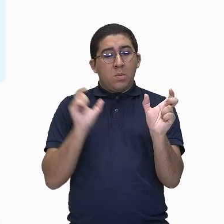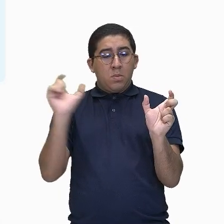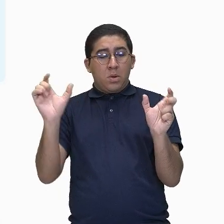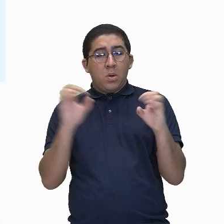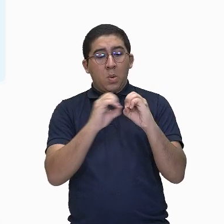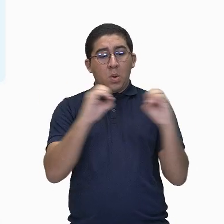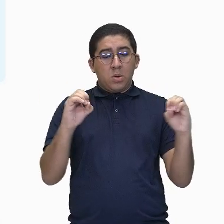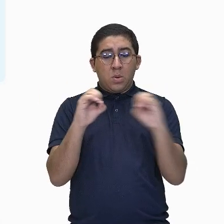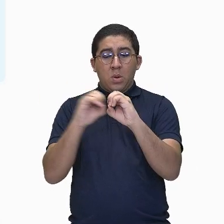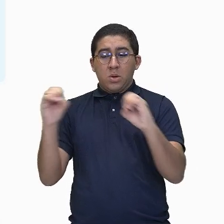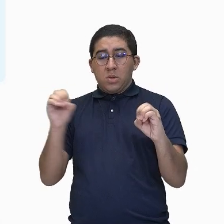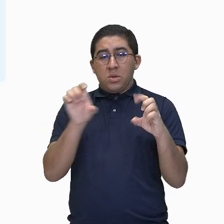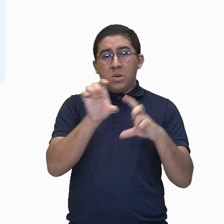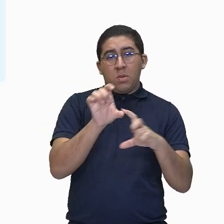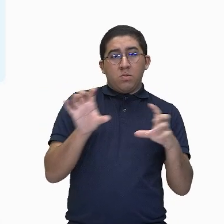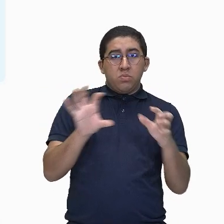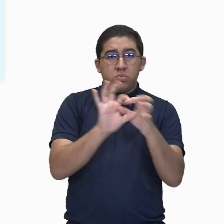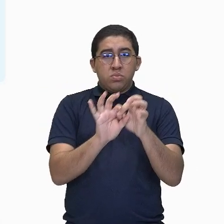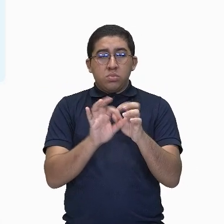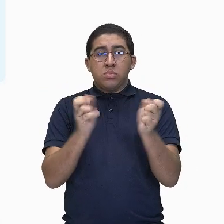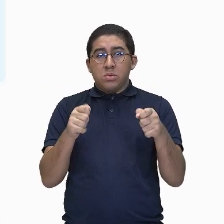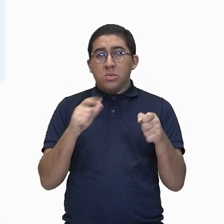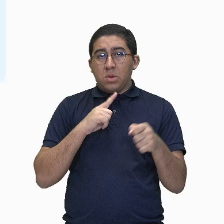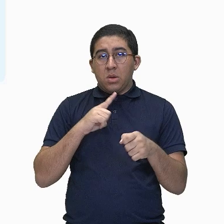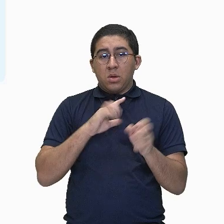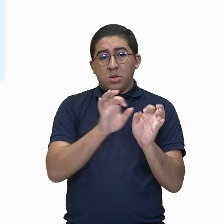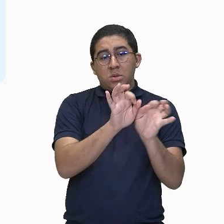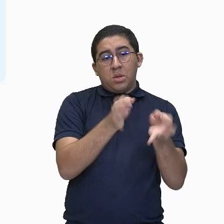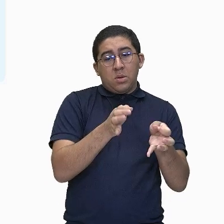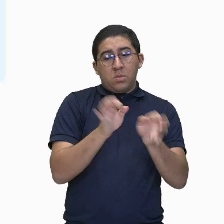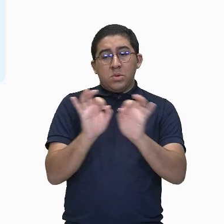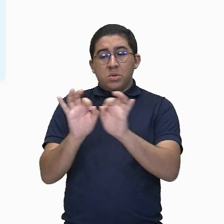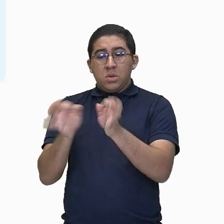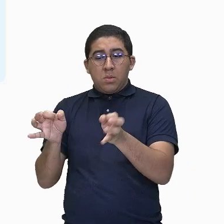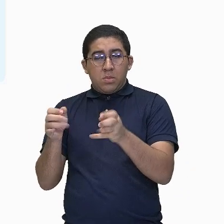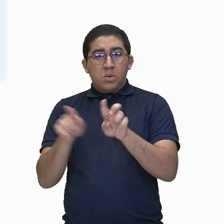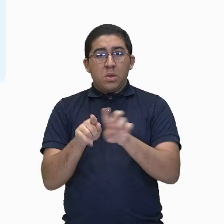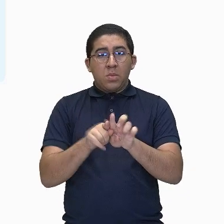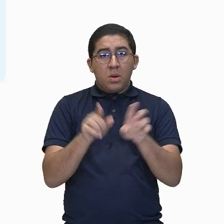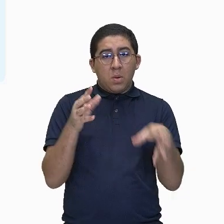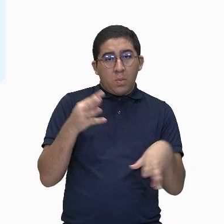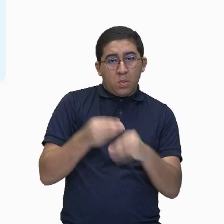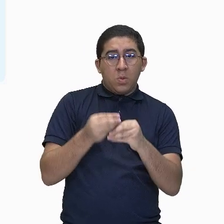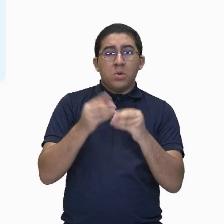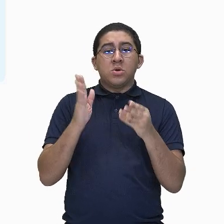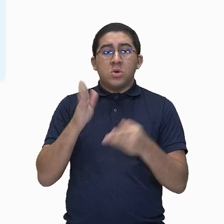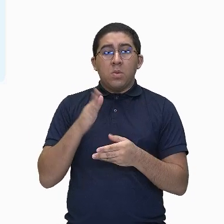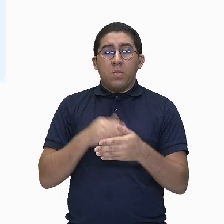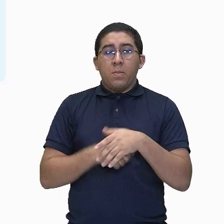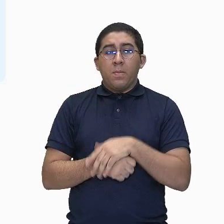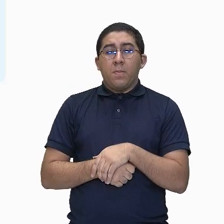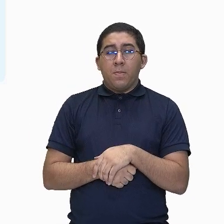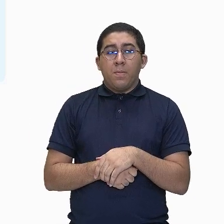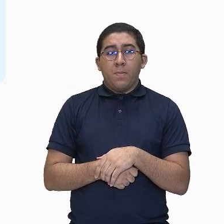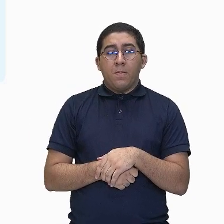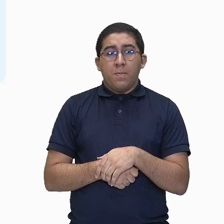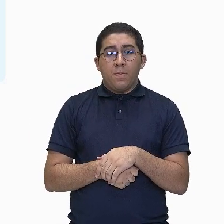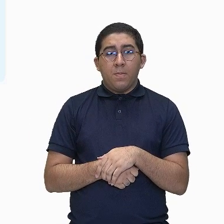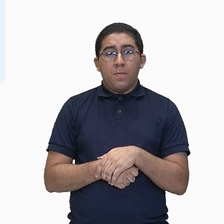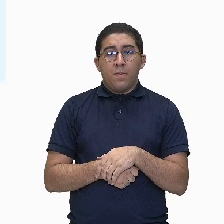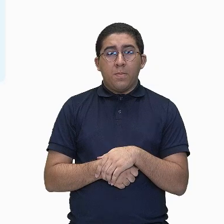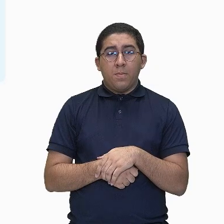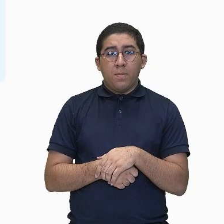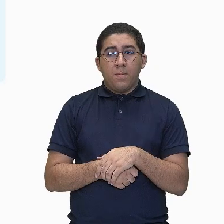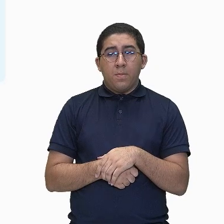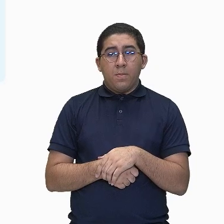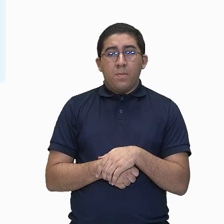oração na outra, ou seja, uma oração simples, e aí ela torna-se uma oração composta, né, formando